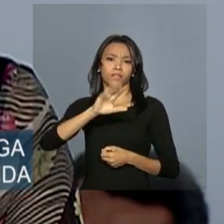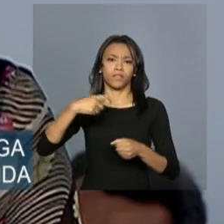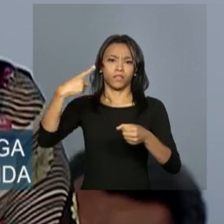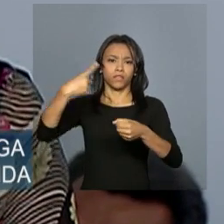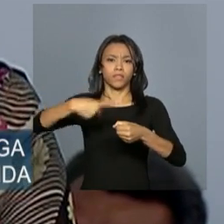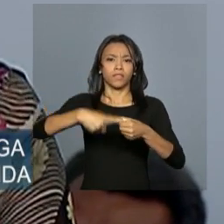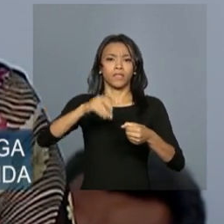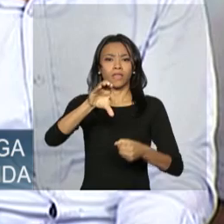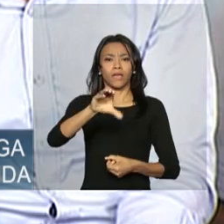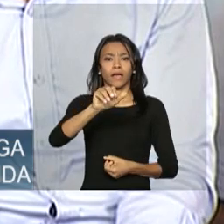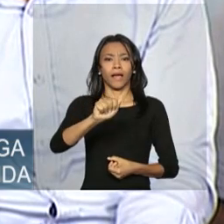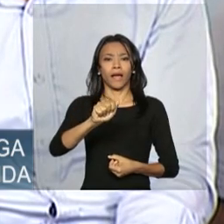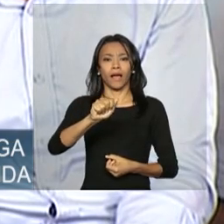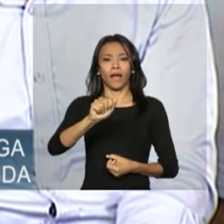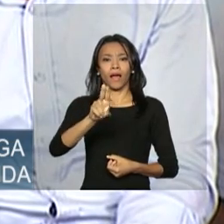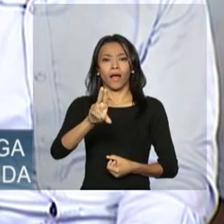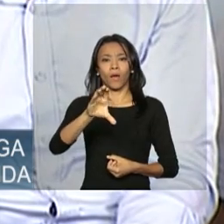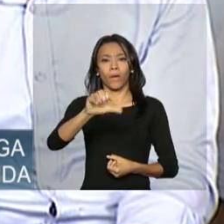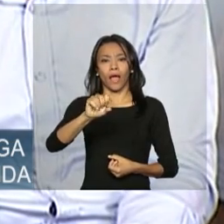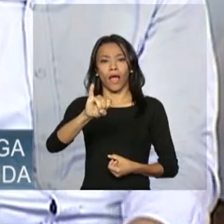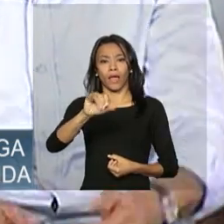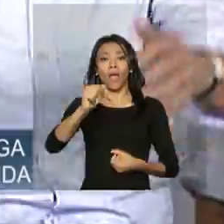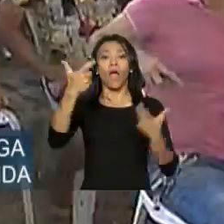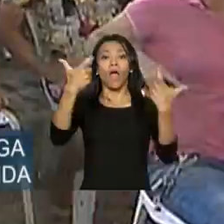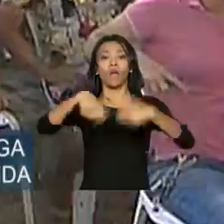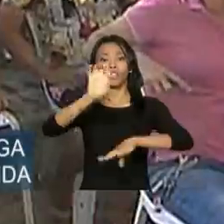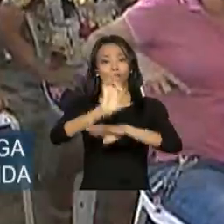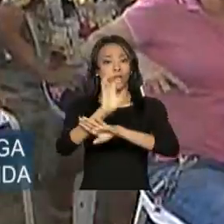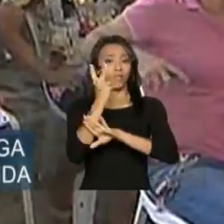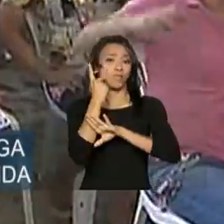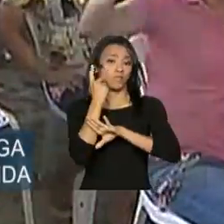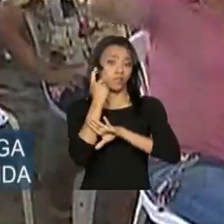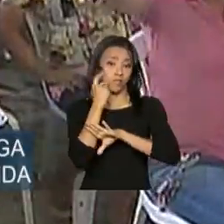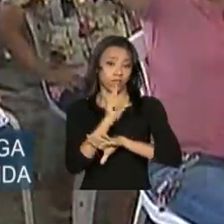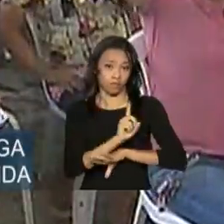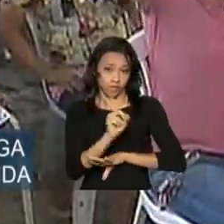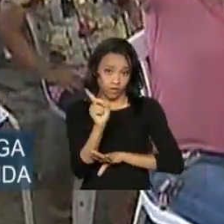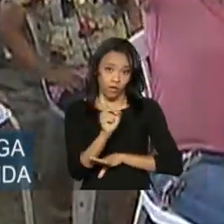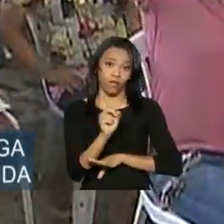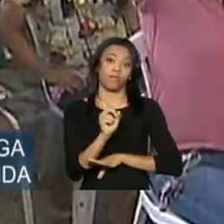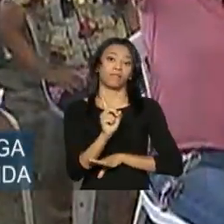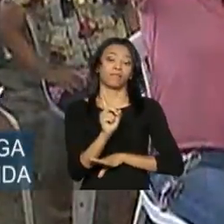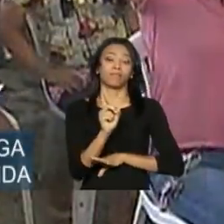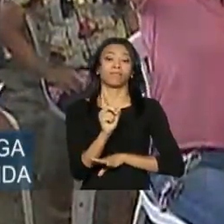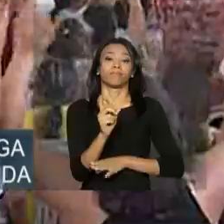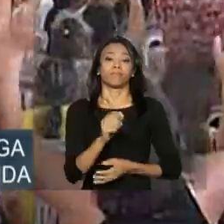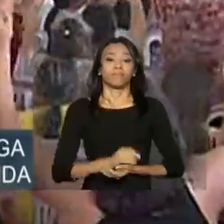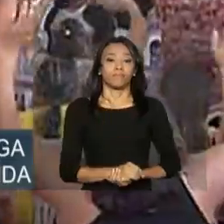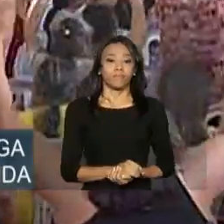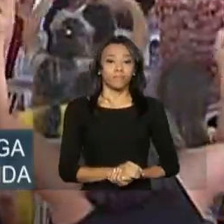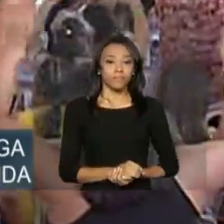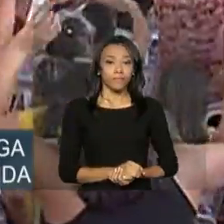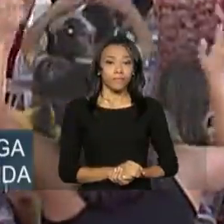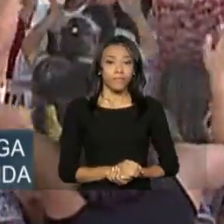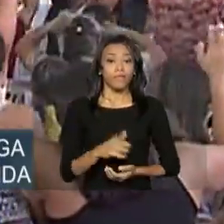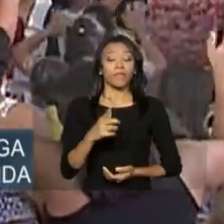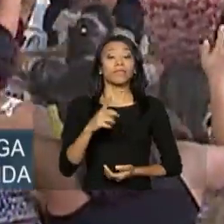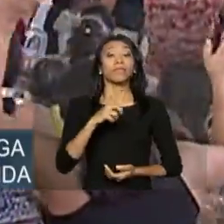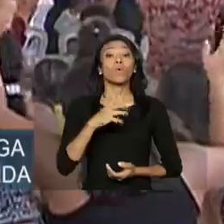Caucaia, Ceará, no residencial José Lino da Silveira, 3.